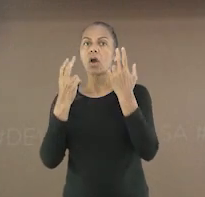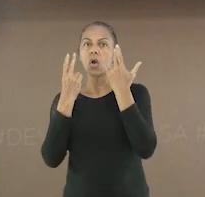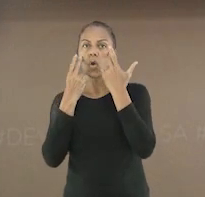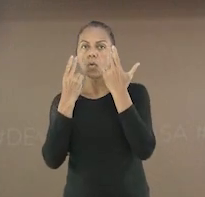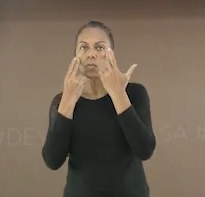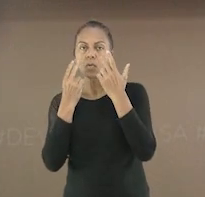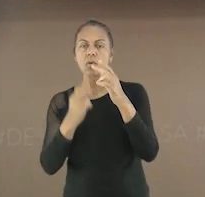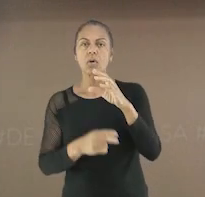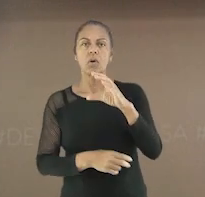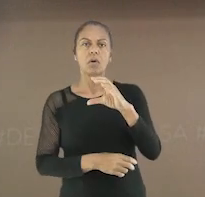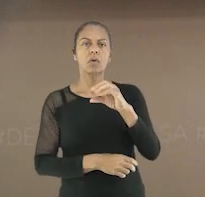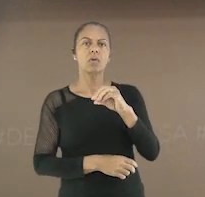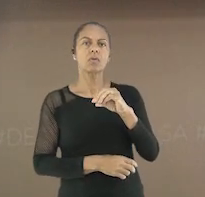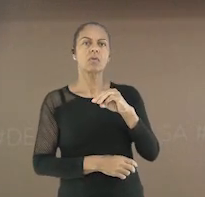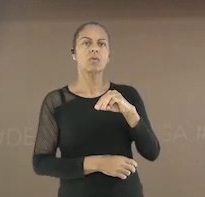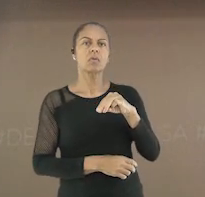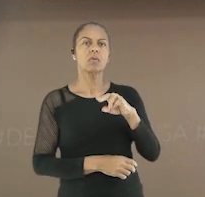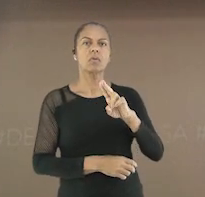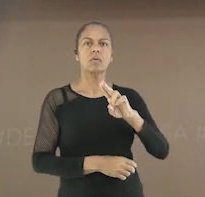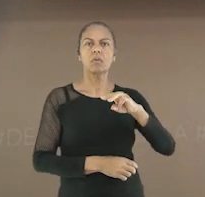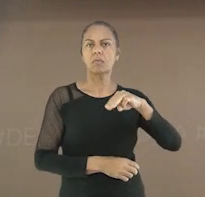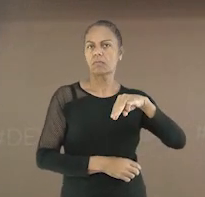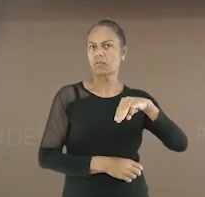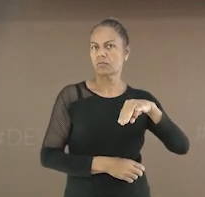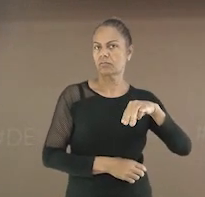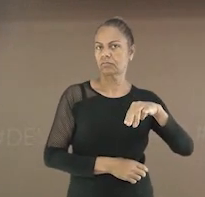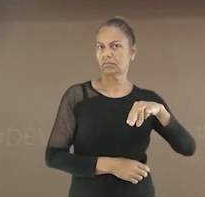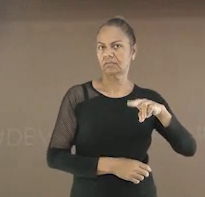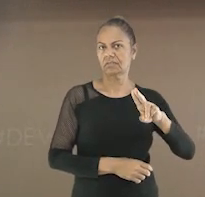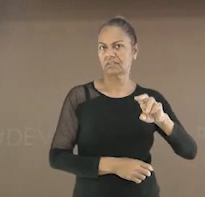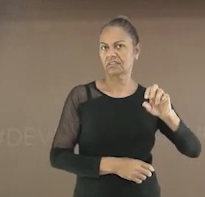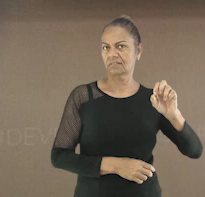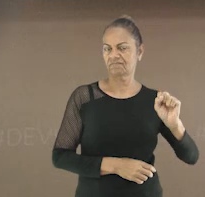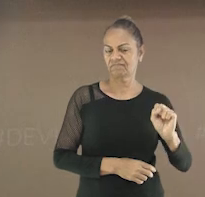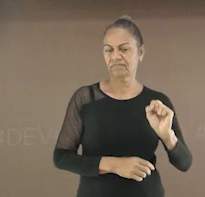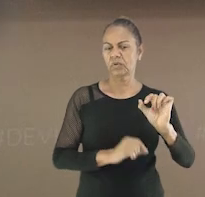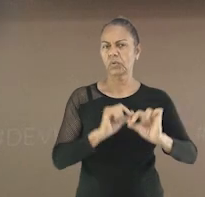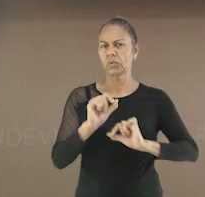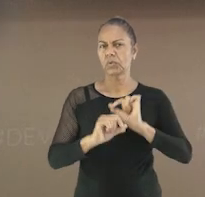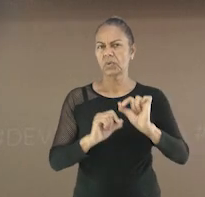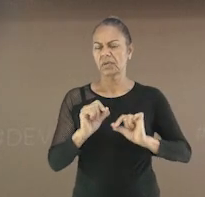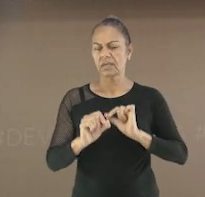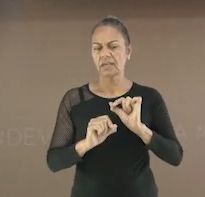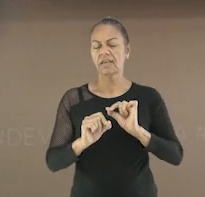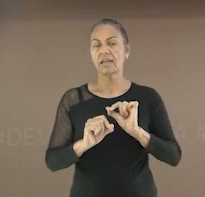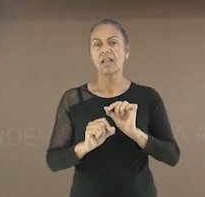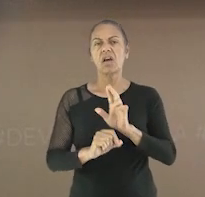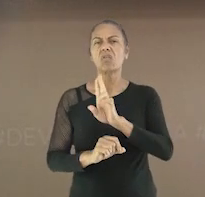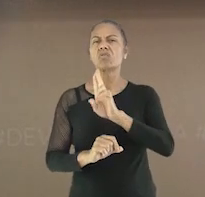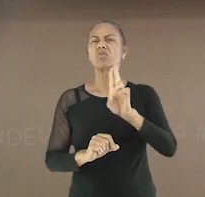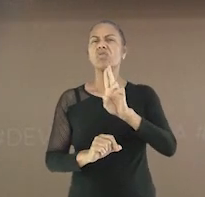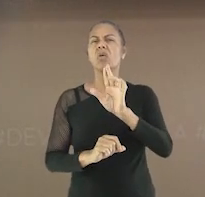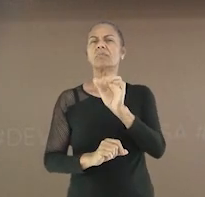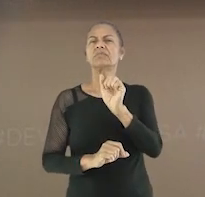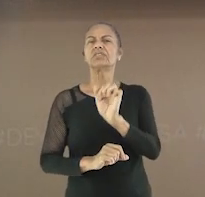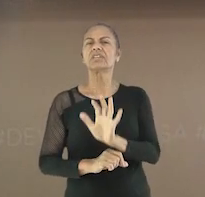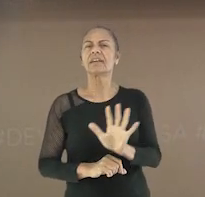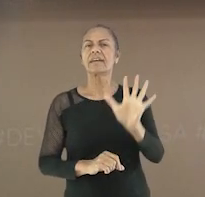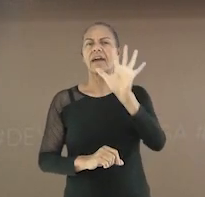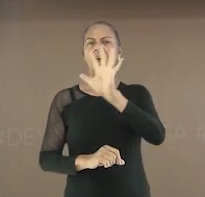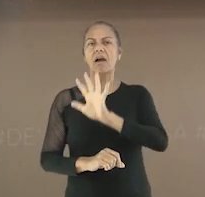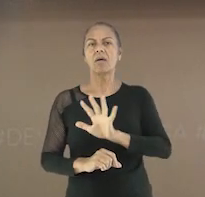Os substantivos comuns dão nome às coisas em geral, de forma genérica. Por isso, as palavras